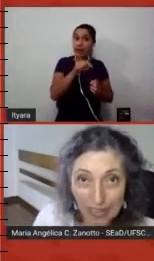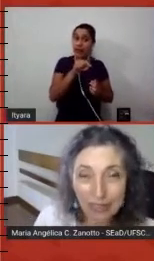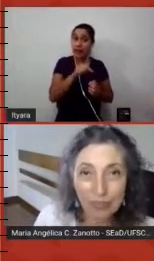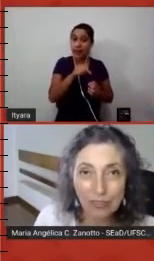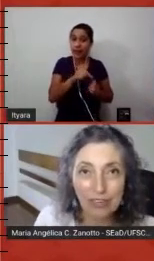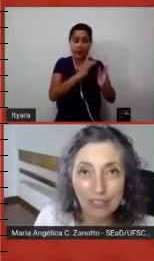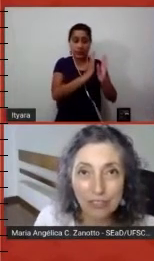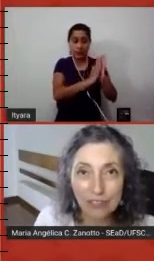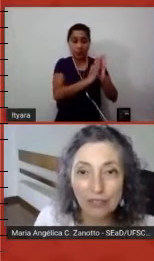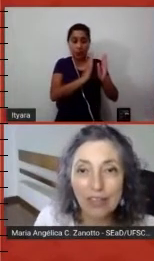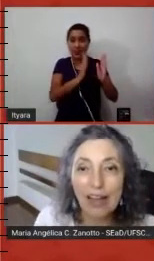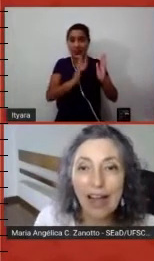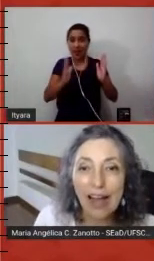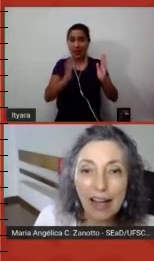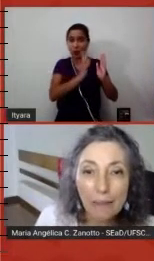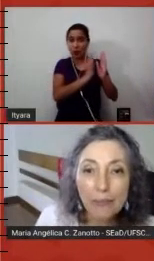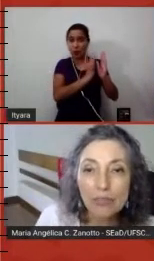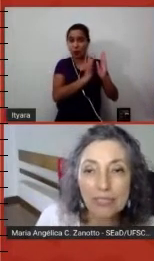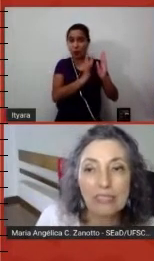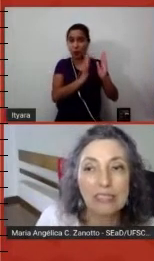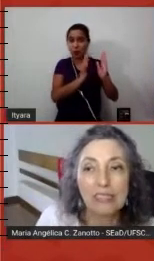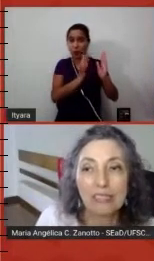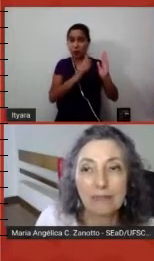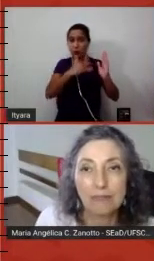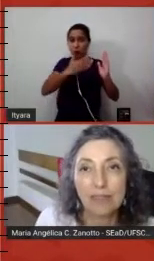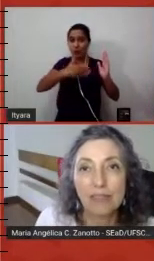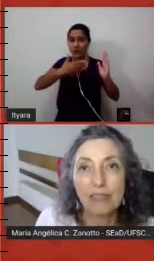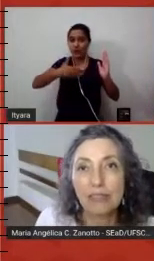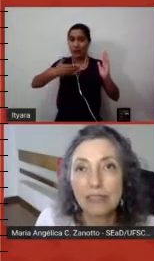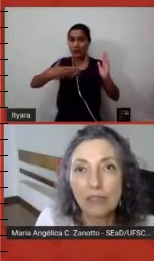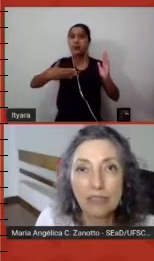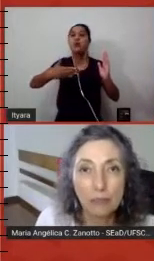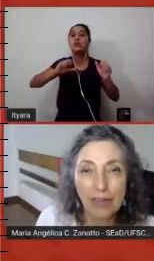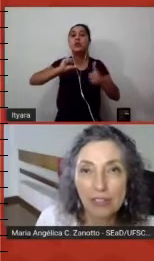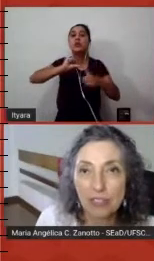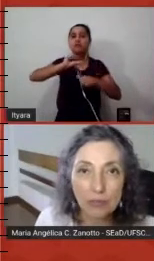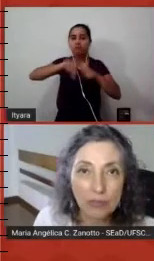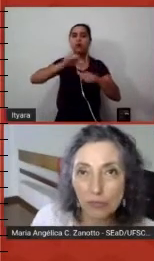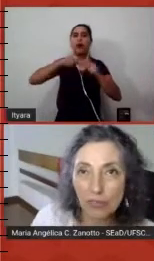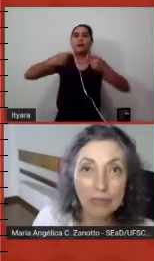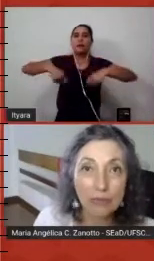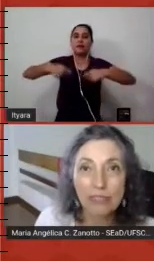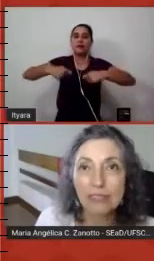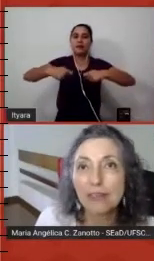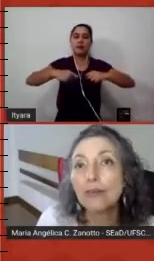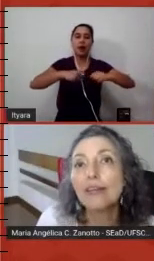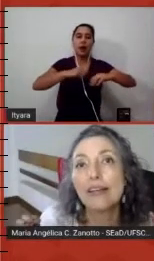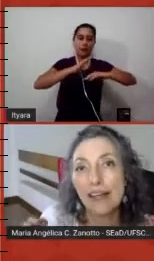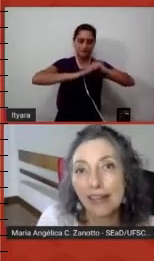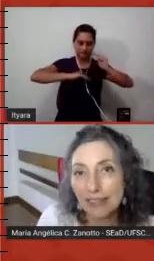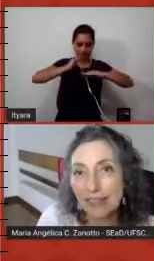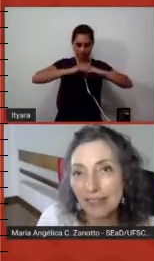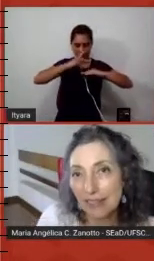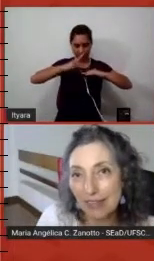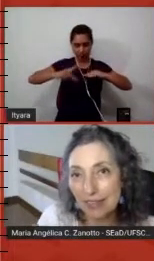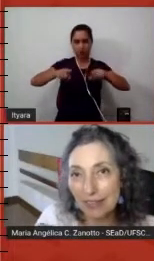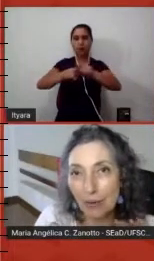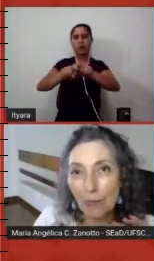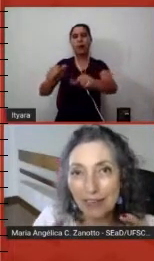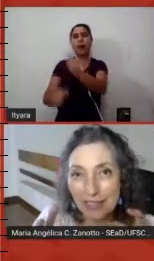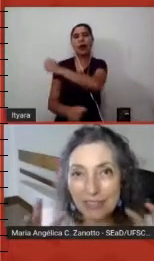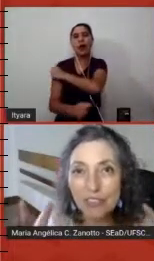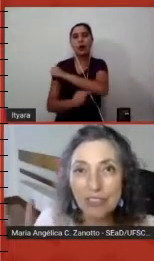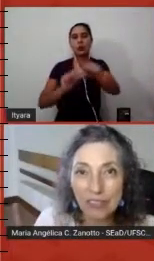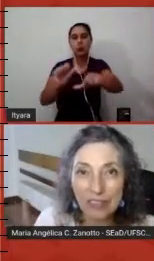desses processos avaliativos a mudanças, né, tanto nas práticas quanto nos alunos. Então, essa seria,